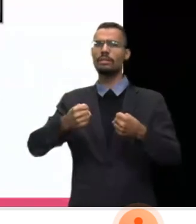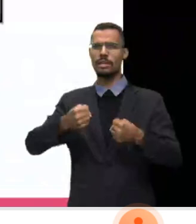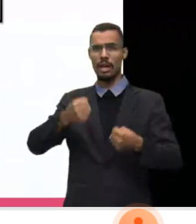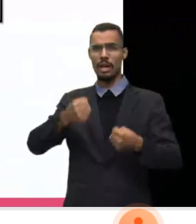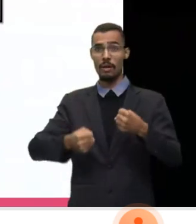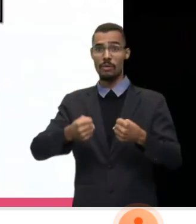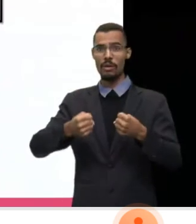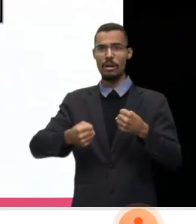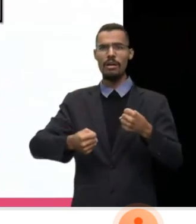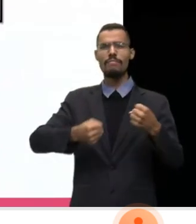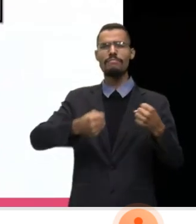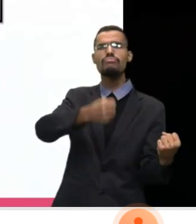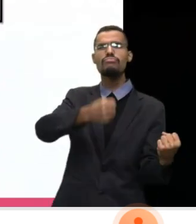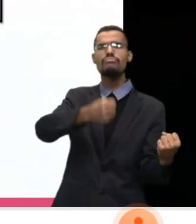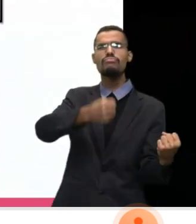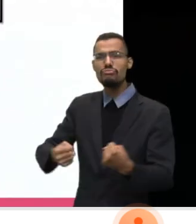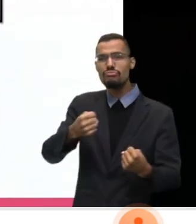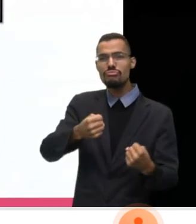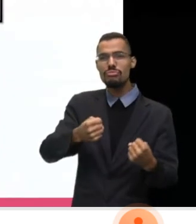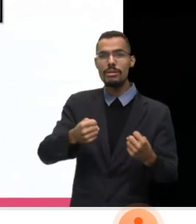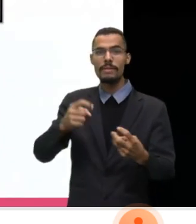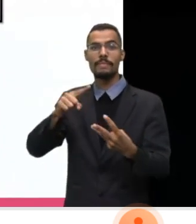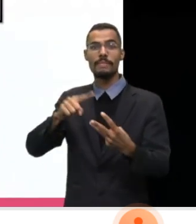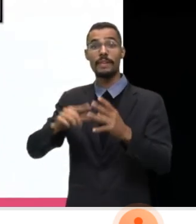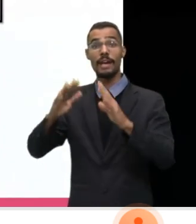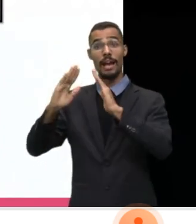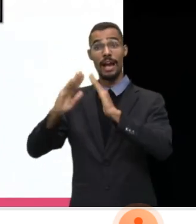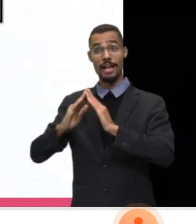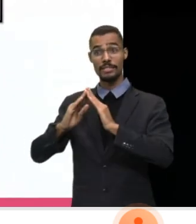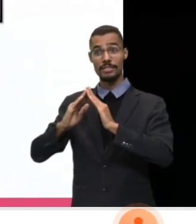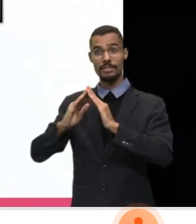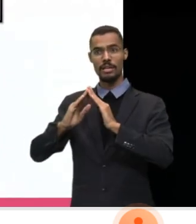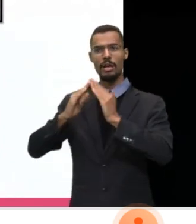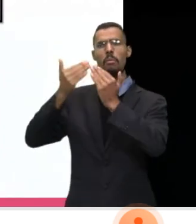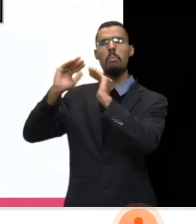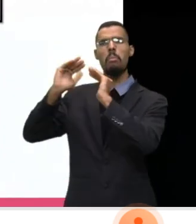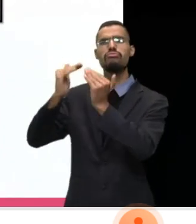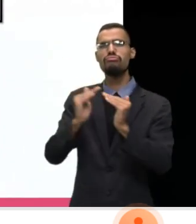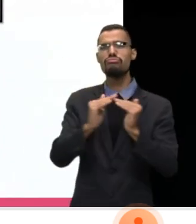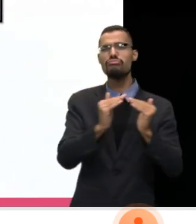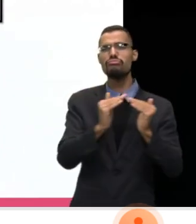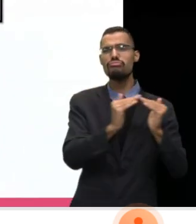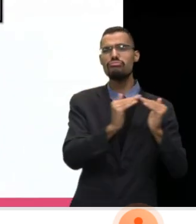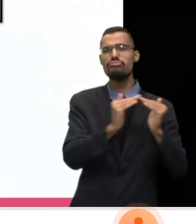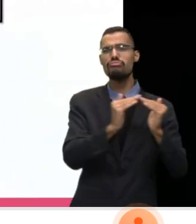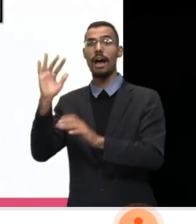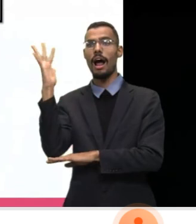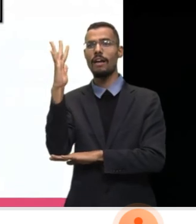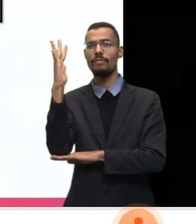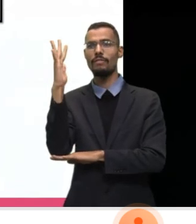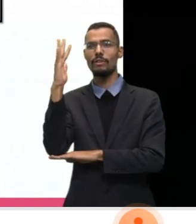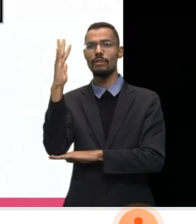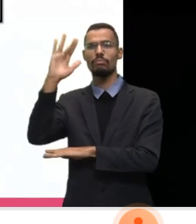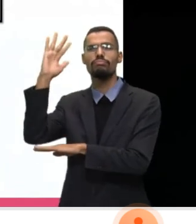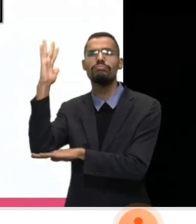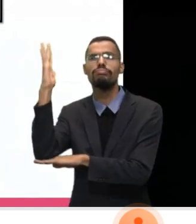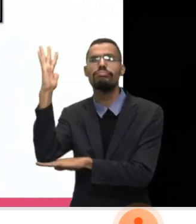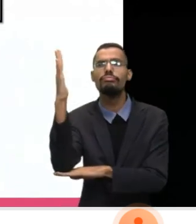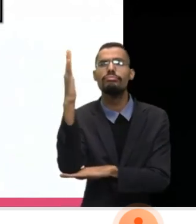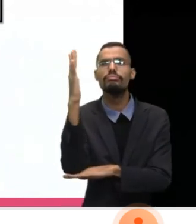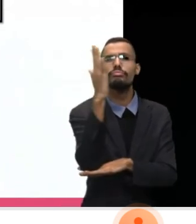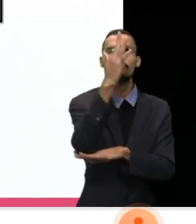ou muitos carros, uma casa, muita casa, uma árvore e muitas